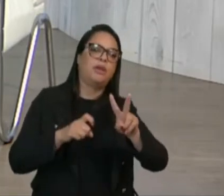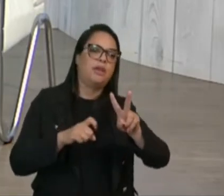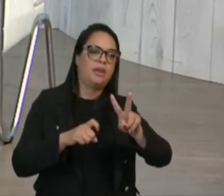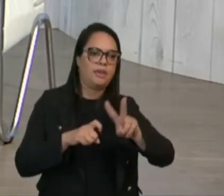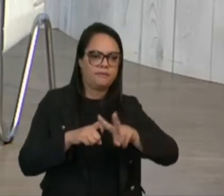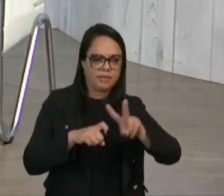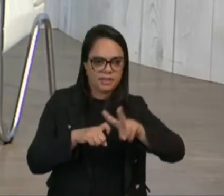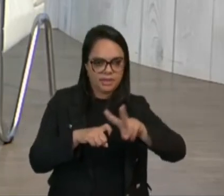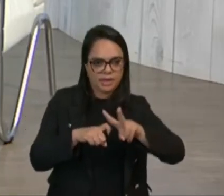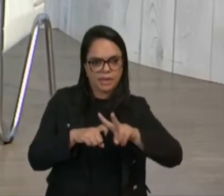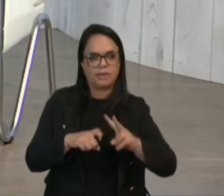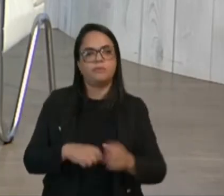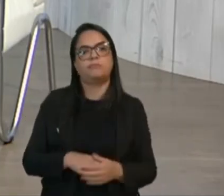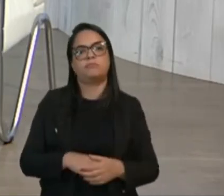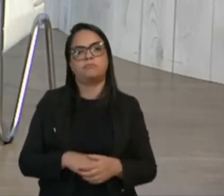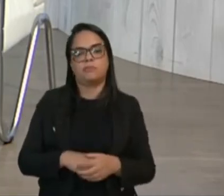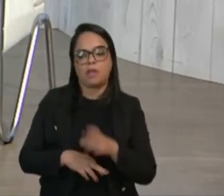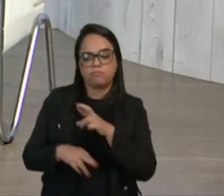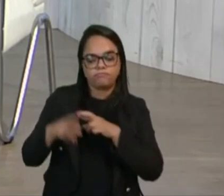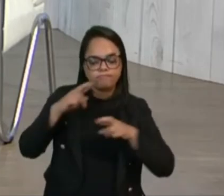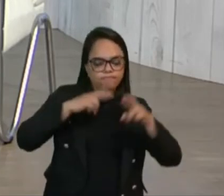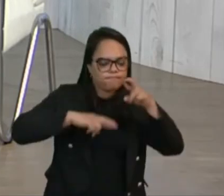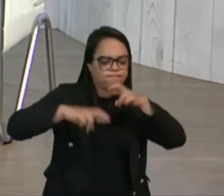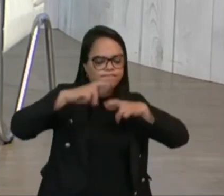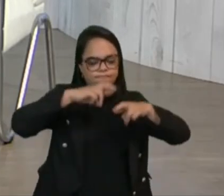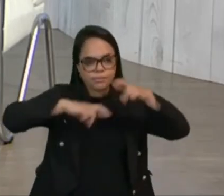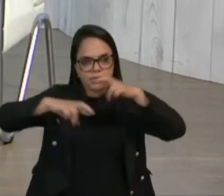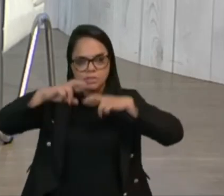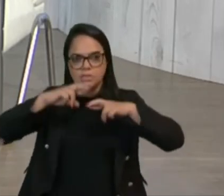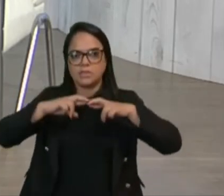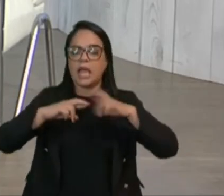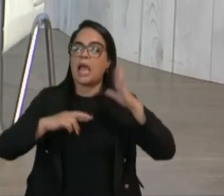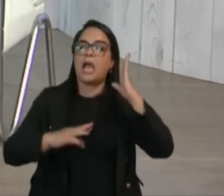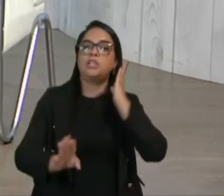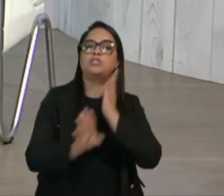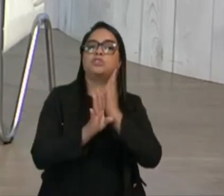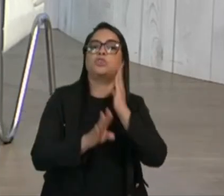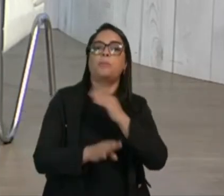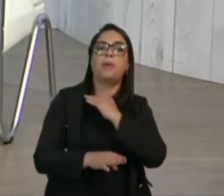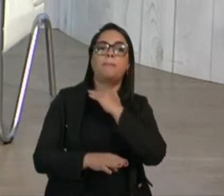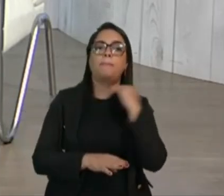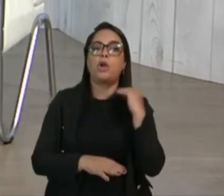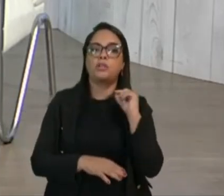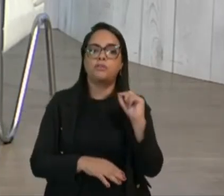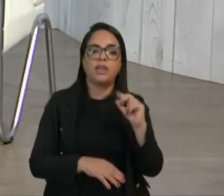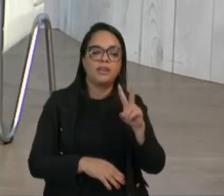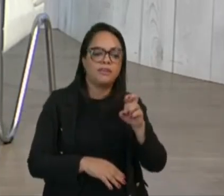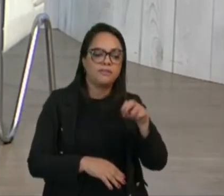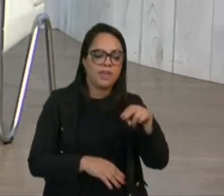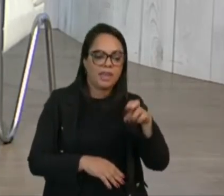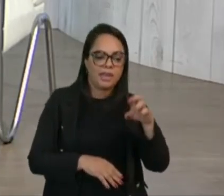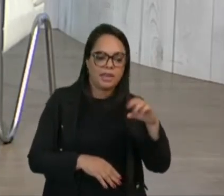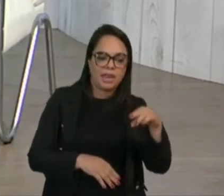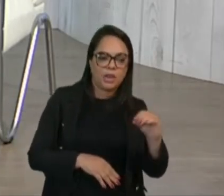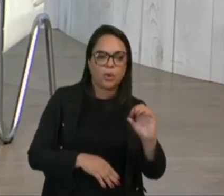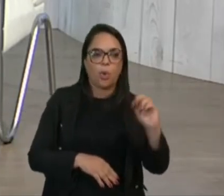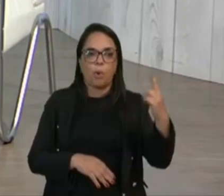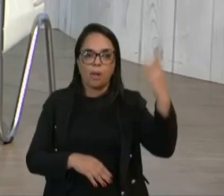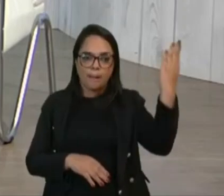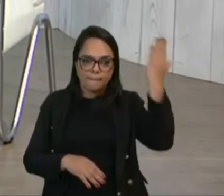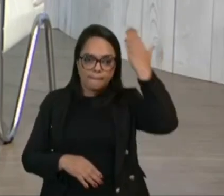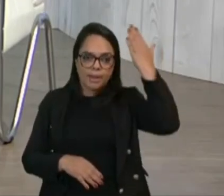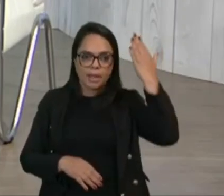ser periciado. Sim. Ali vai constatar, não, a morte foi por envenenamento, ele teve uma pancada, aconteceu isso. Esse é o primeiro